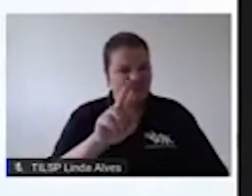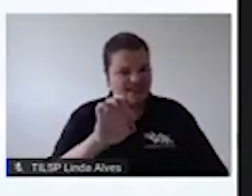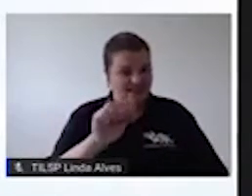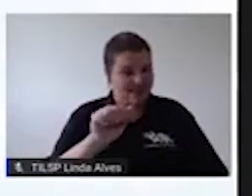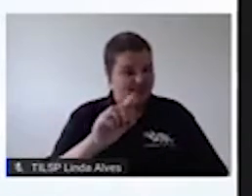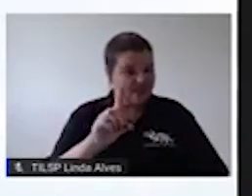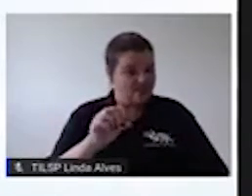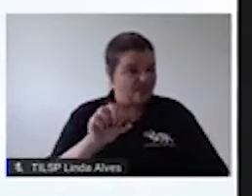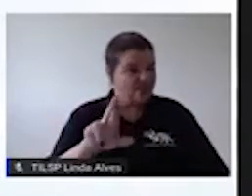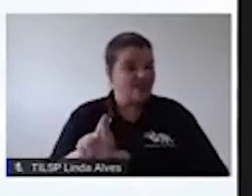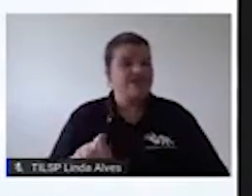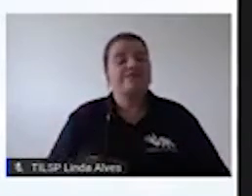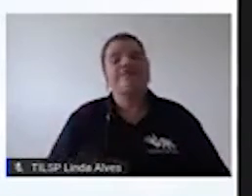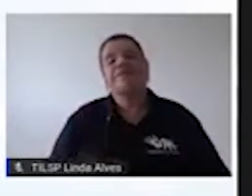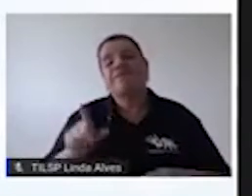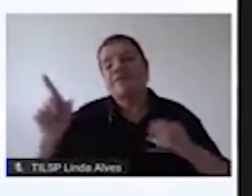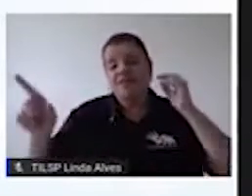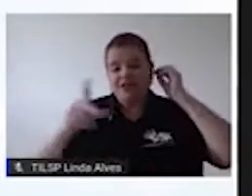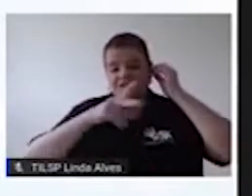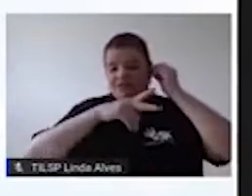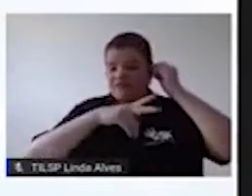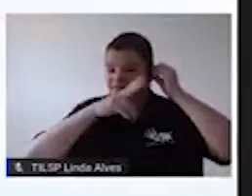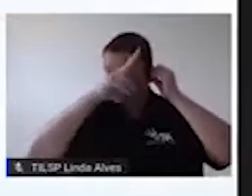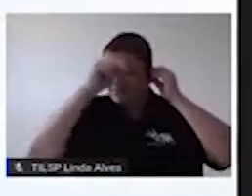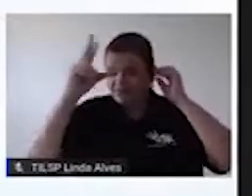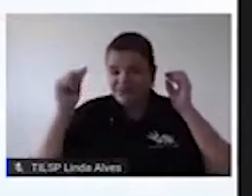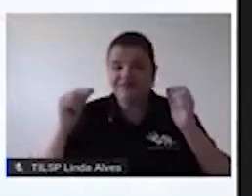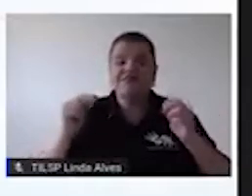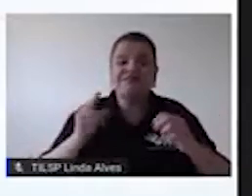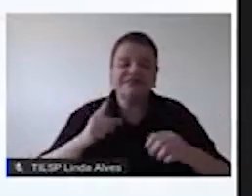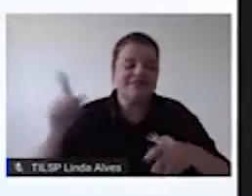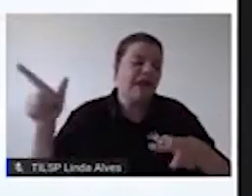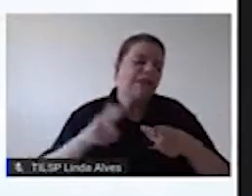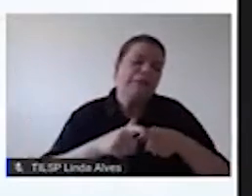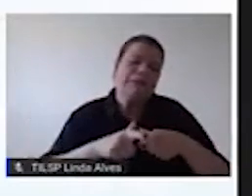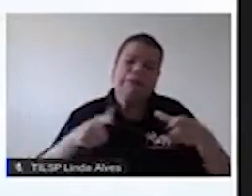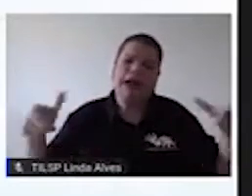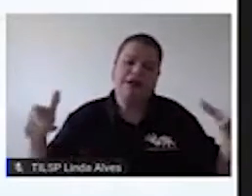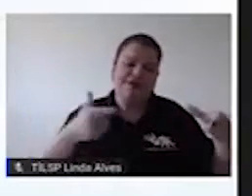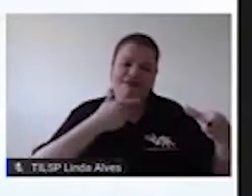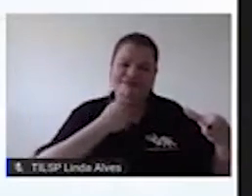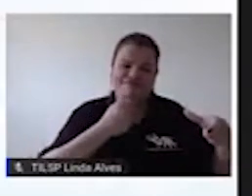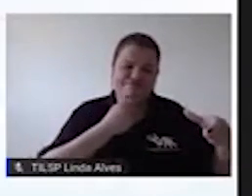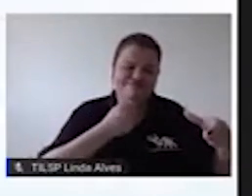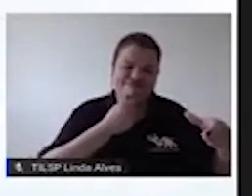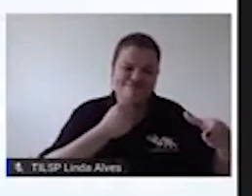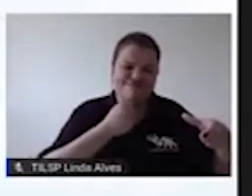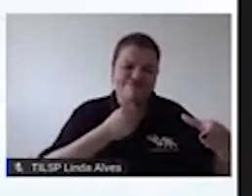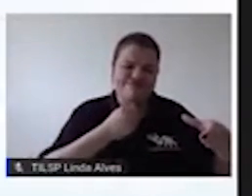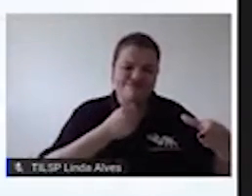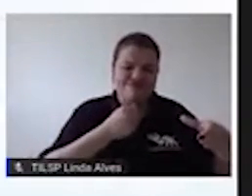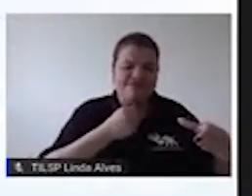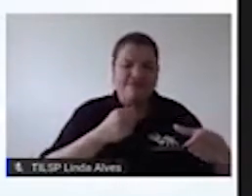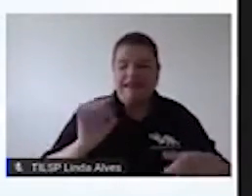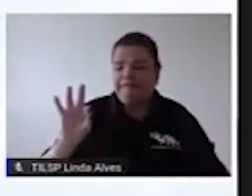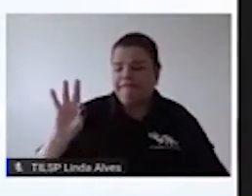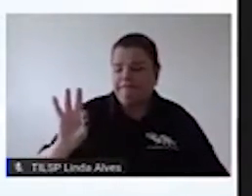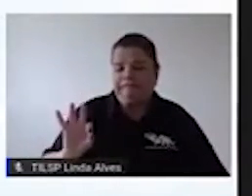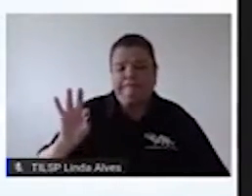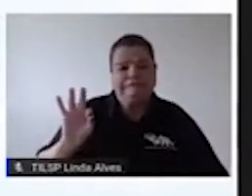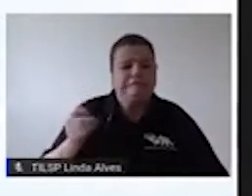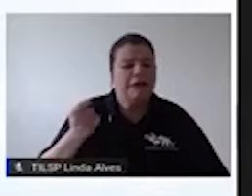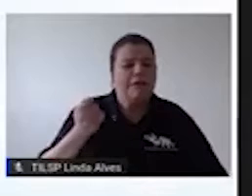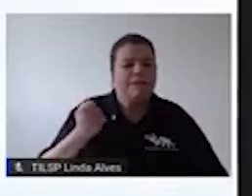as câmaras municipais ainda vão ser ocupadas pela grande maioria do sexo masculino,